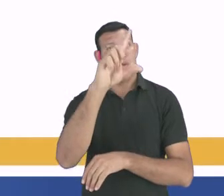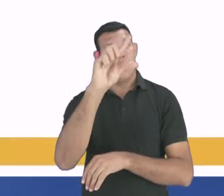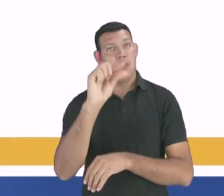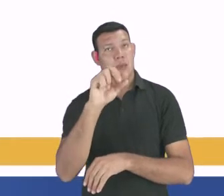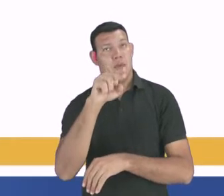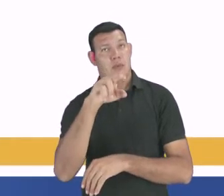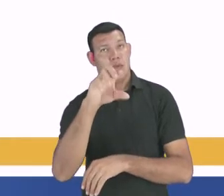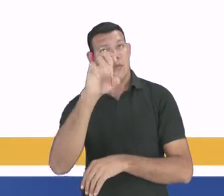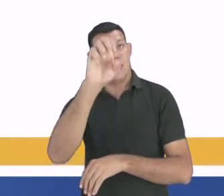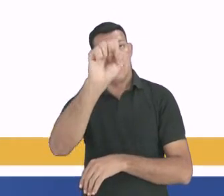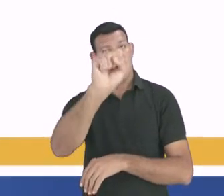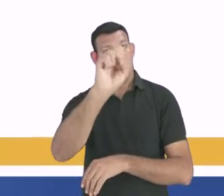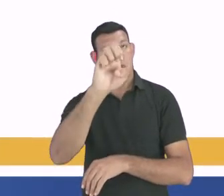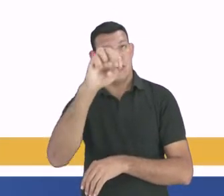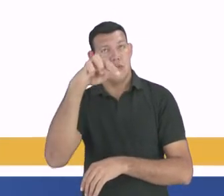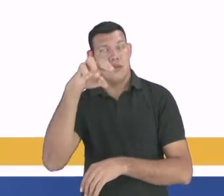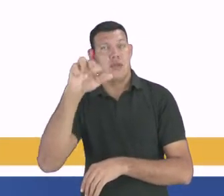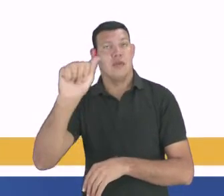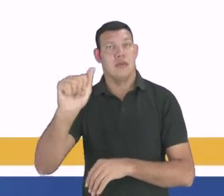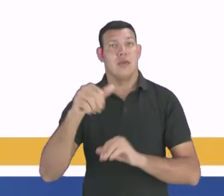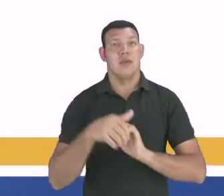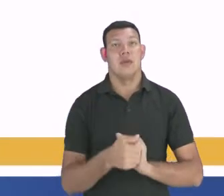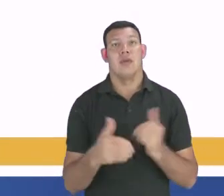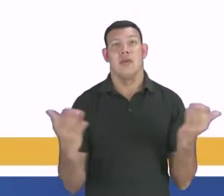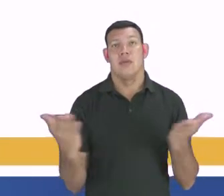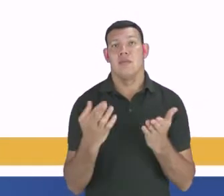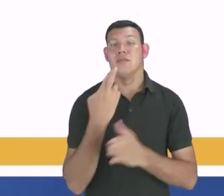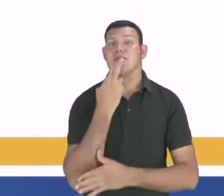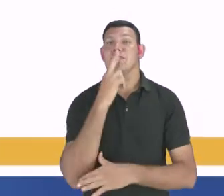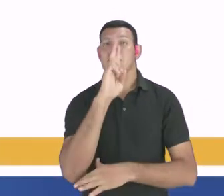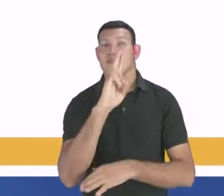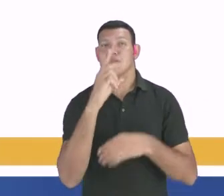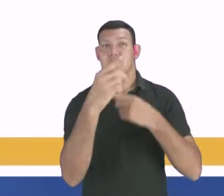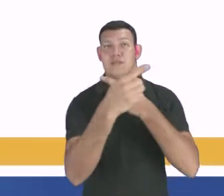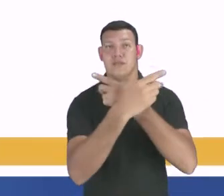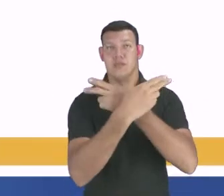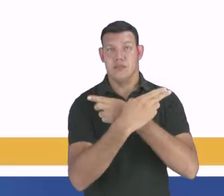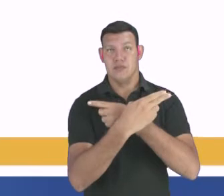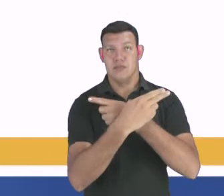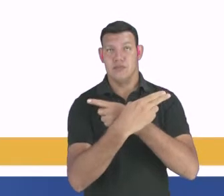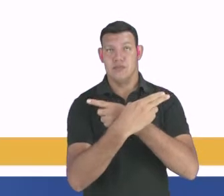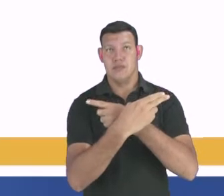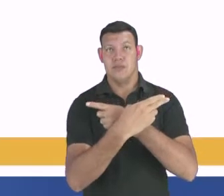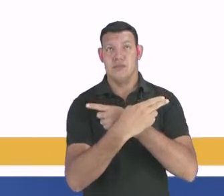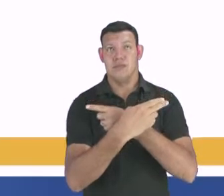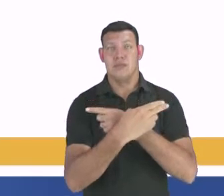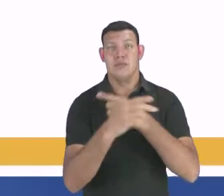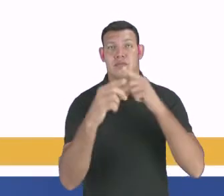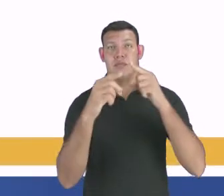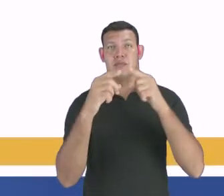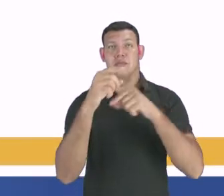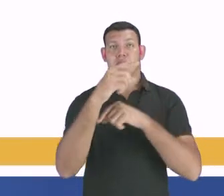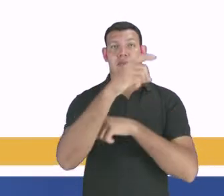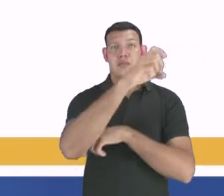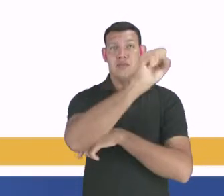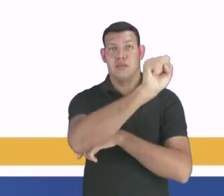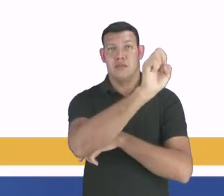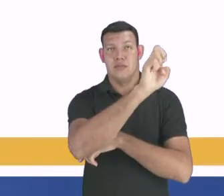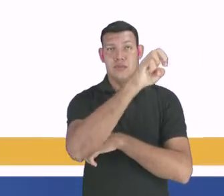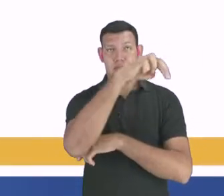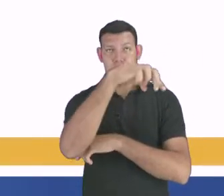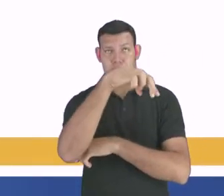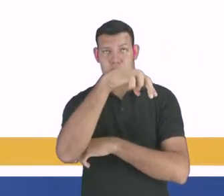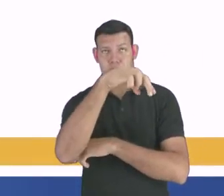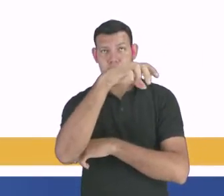bem? Então, nesse caso, por exemplo, ao resolvermos a inequação de seno de x menos seno de π